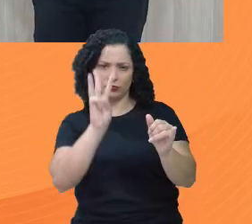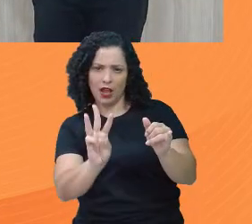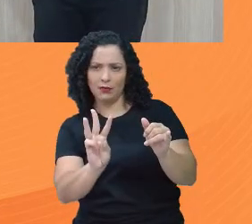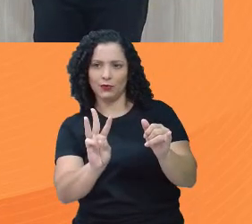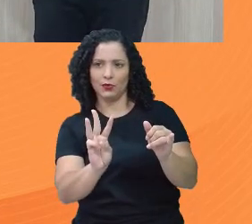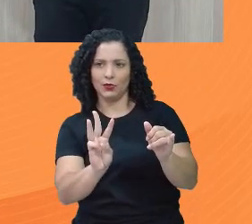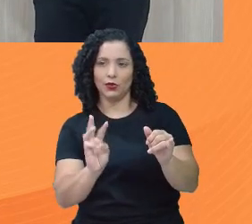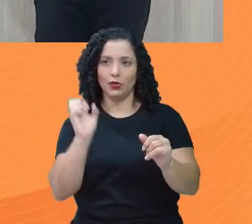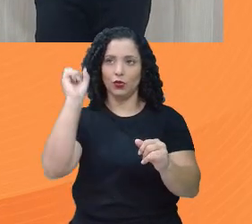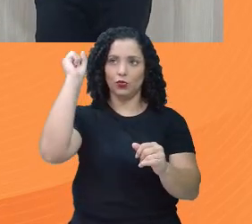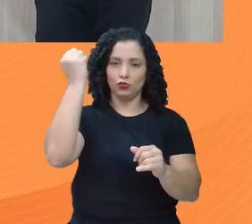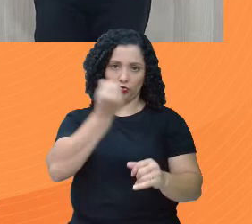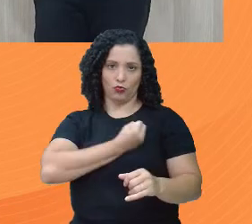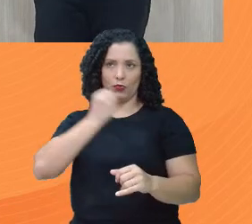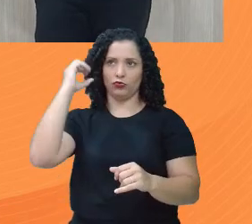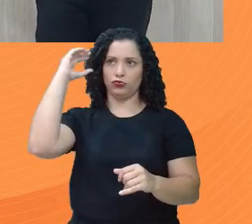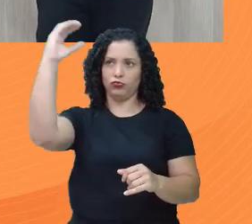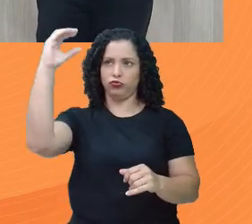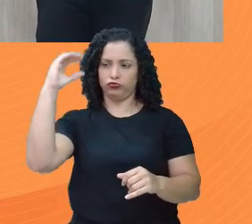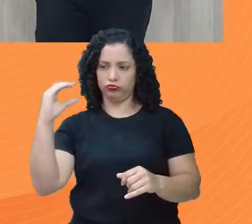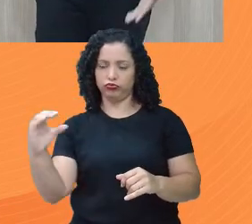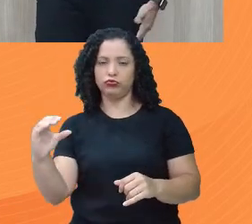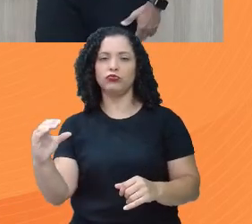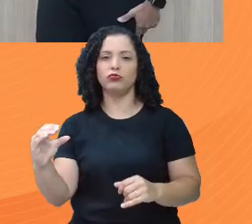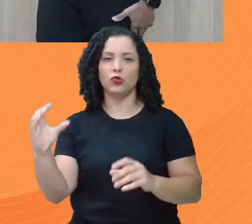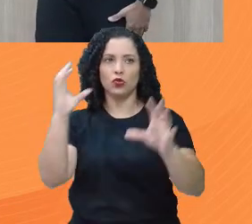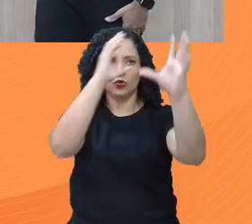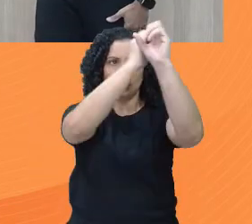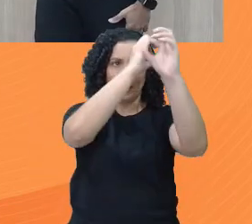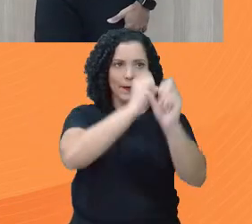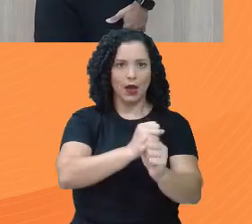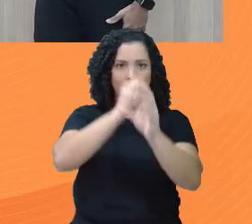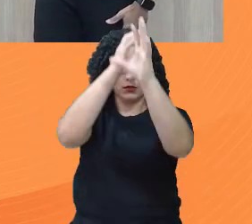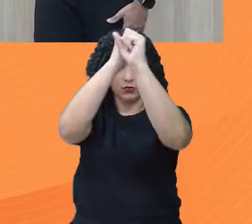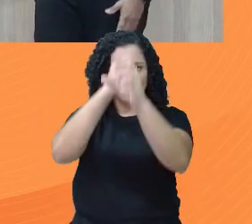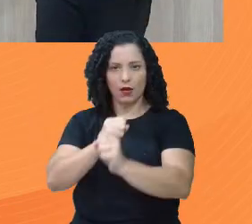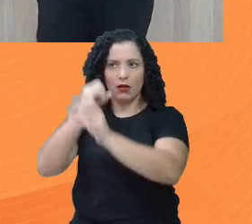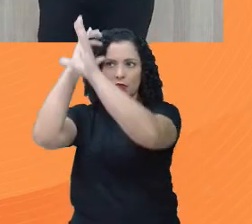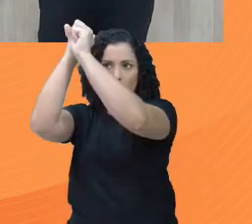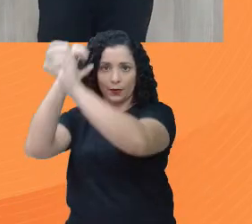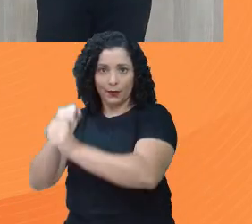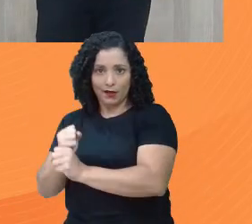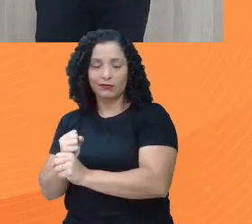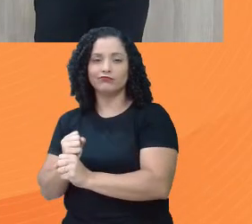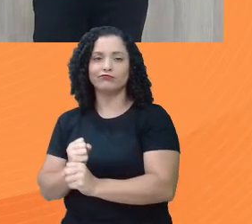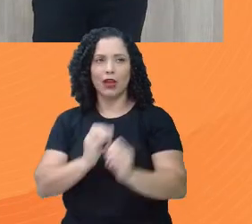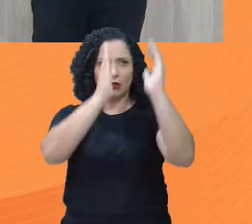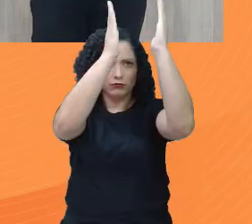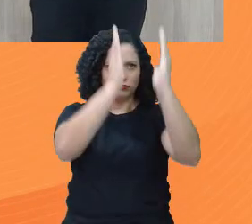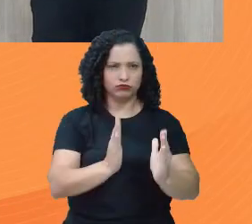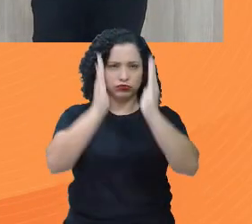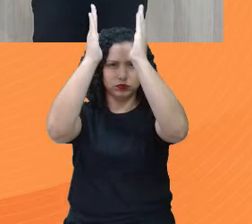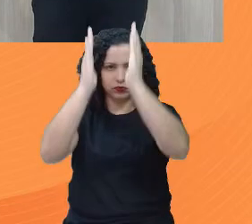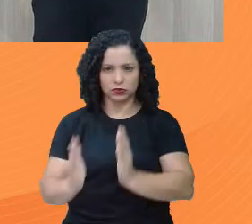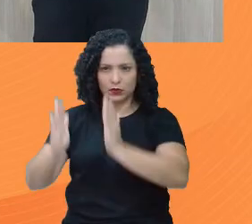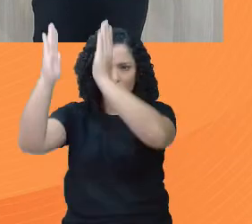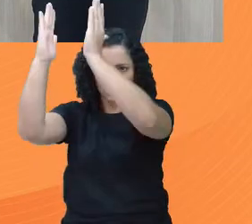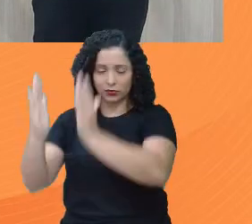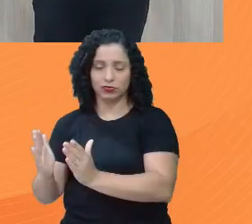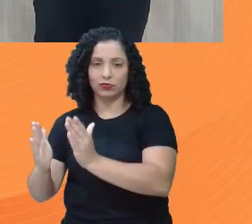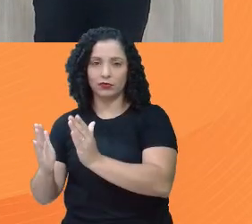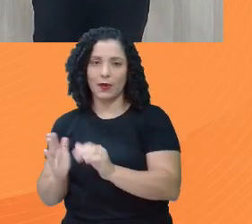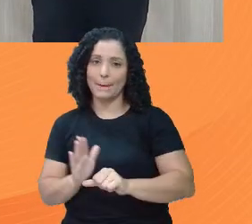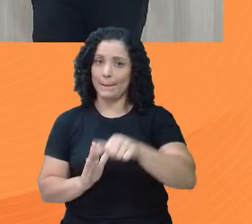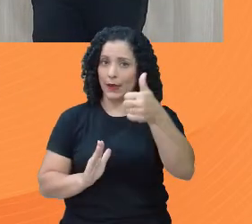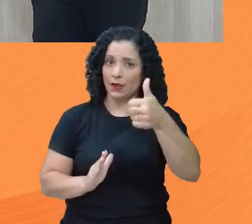os números com os números, tá bom? Então a gente vai fazer aí essa soma na vertical. Primeira